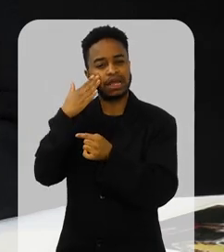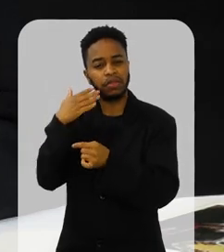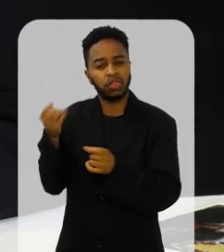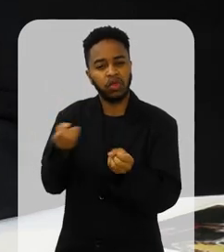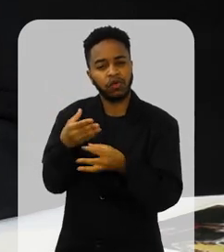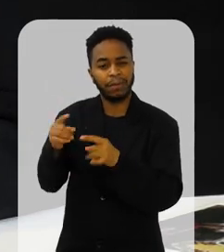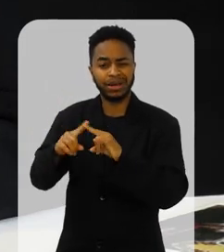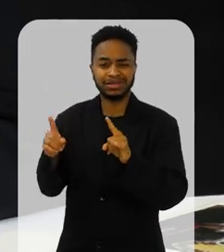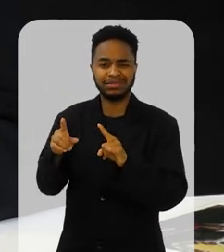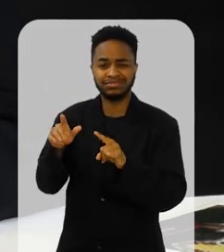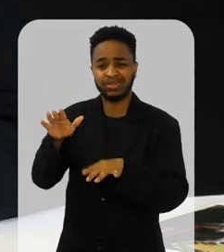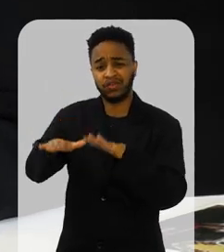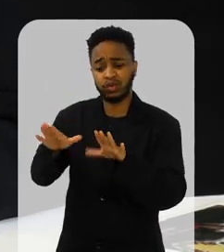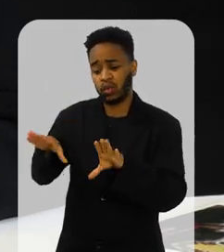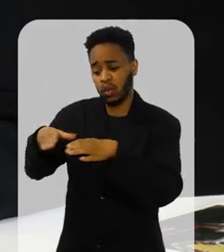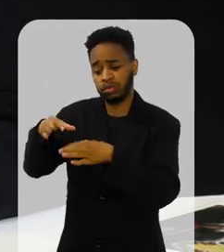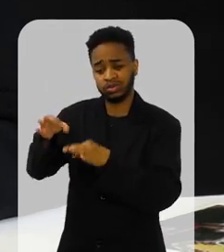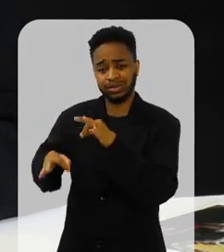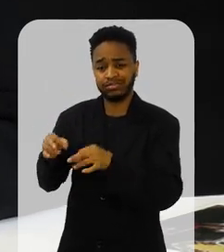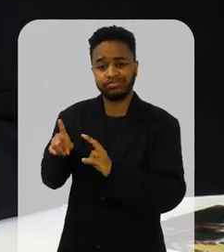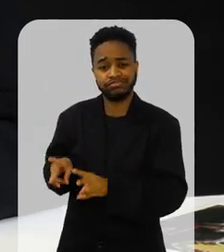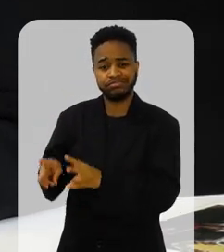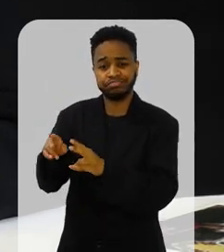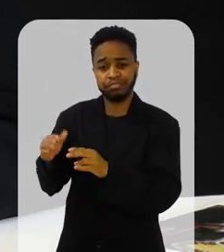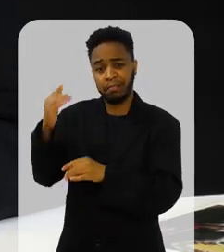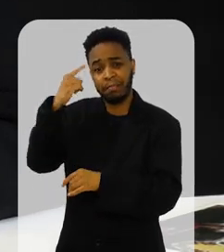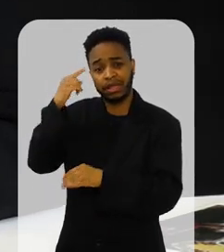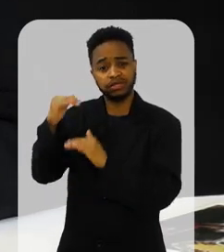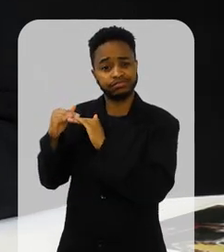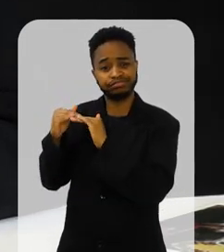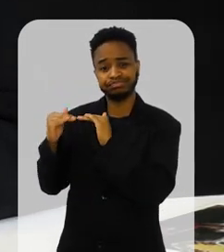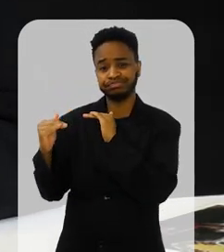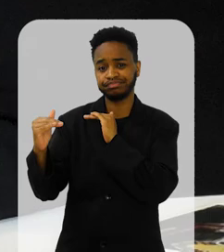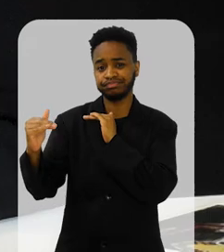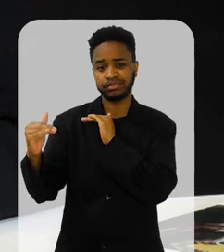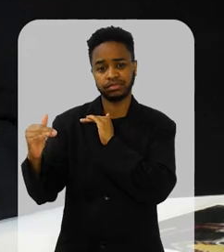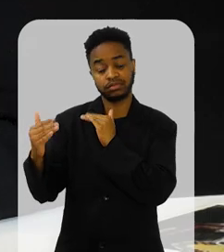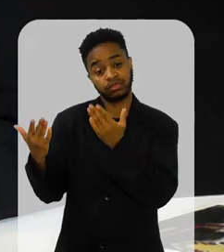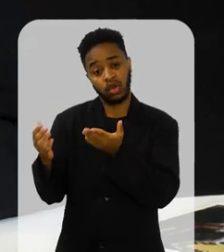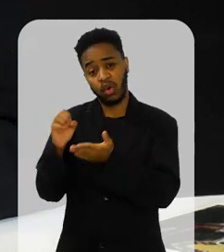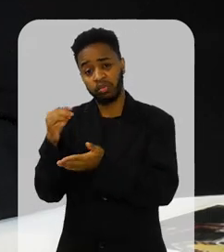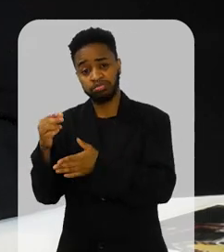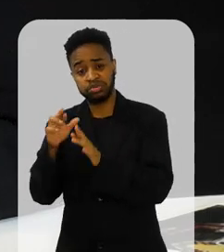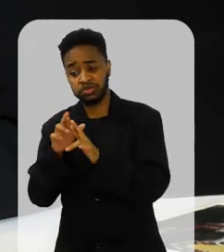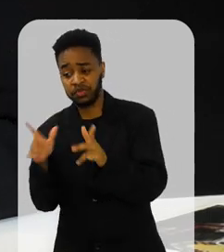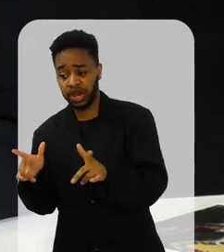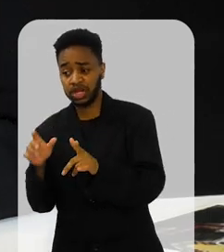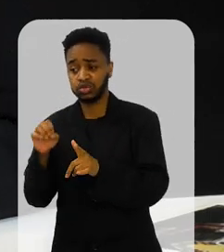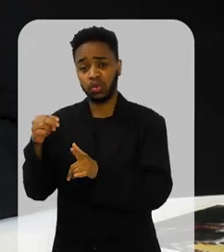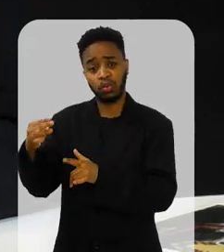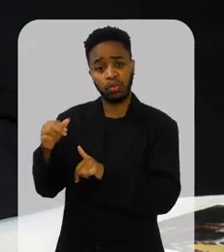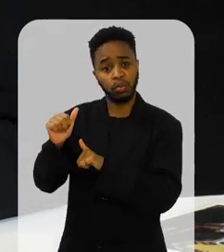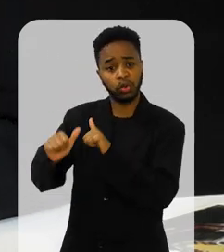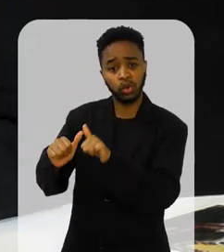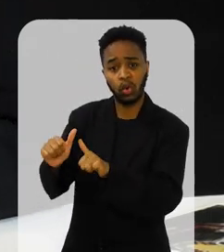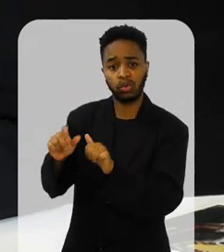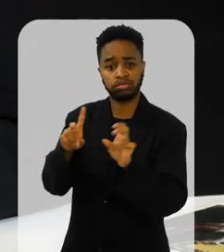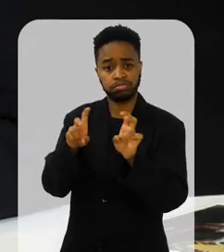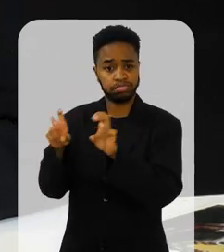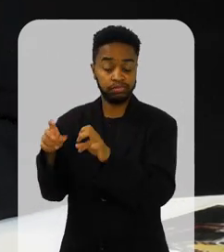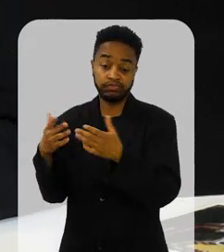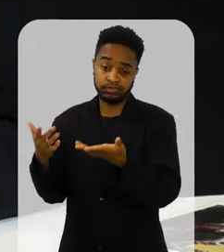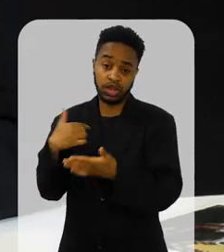jogador, mas será que eles também se renovam a esse ponto de olhar, não está diferente, não está, mudou isso, o conceito